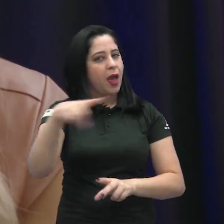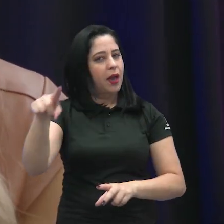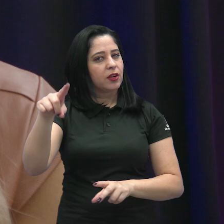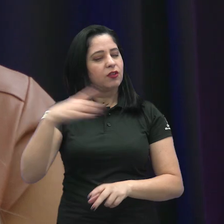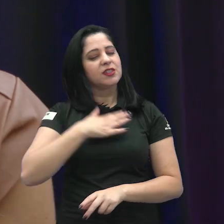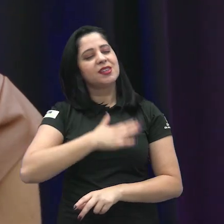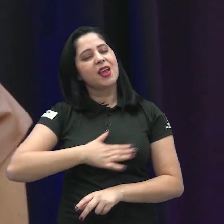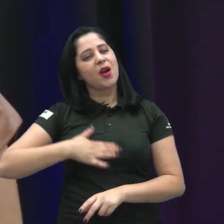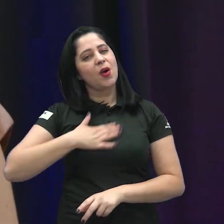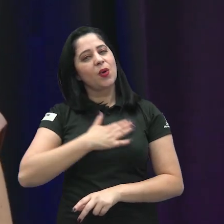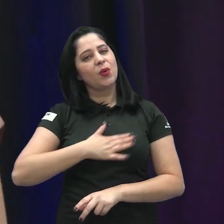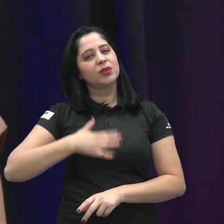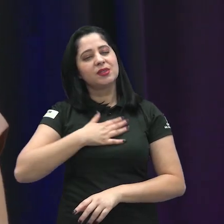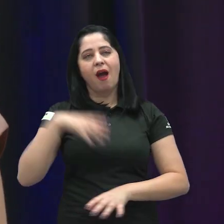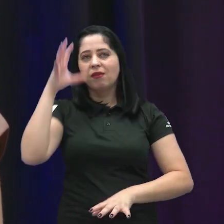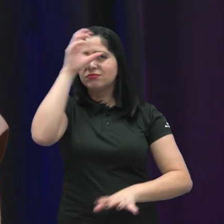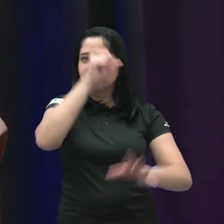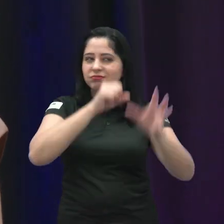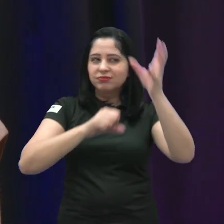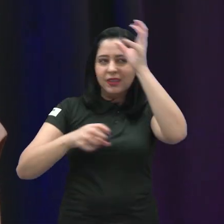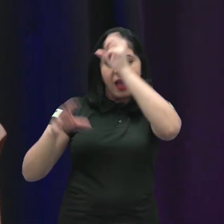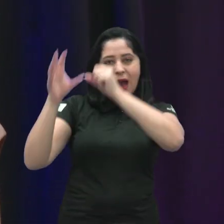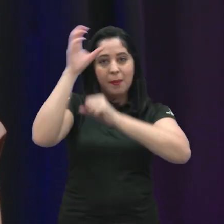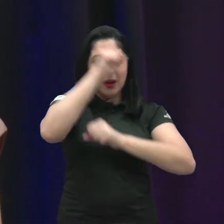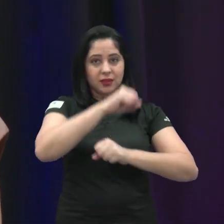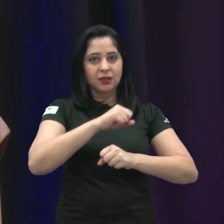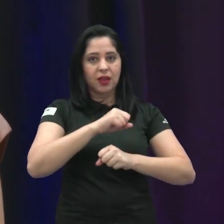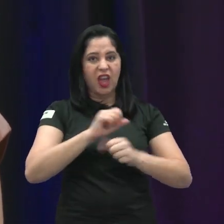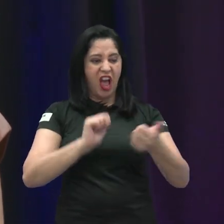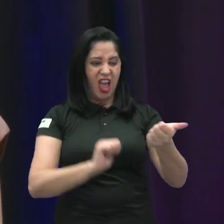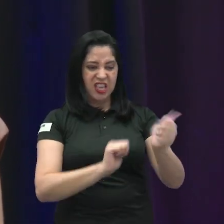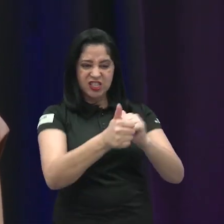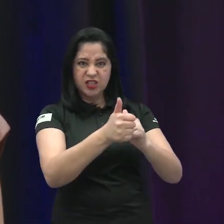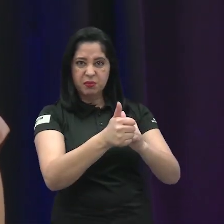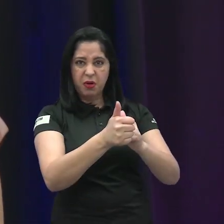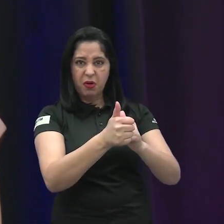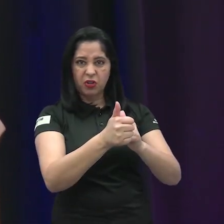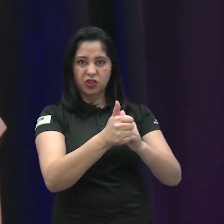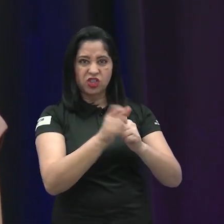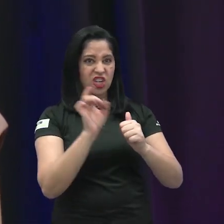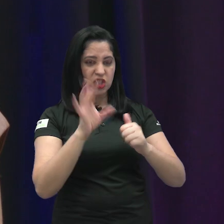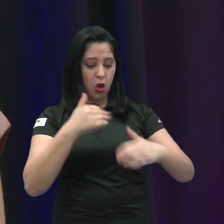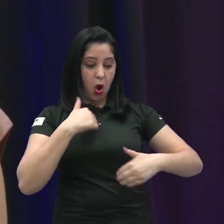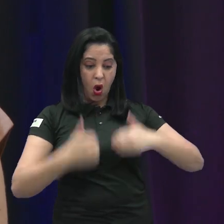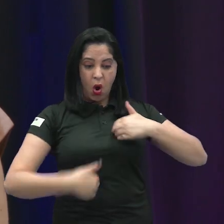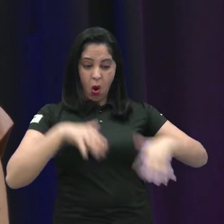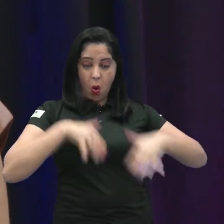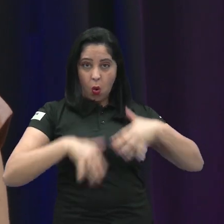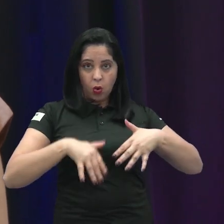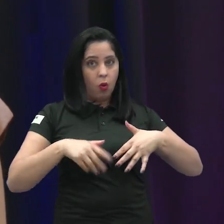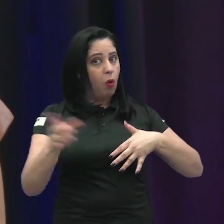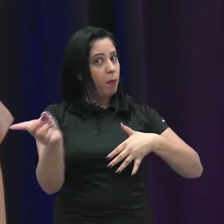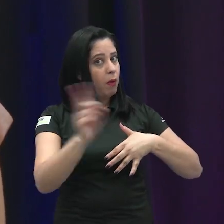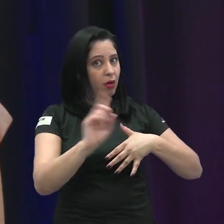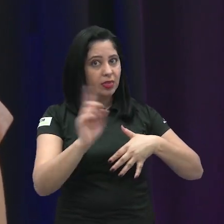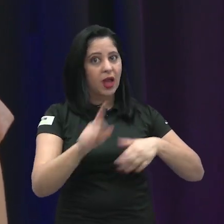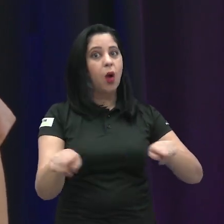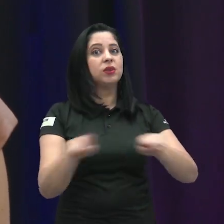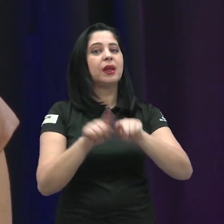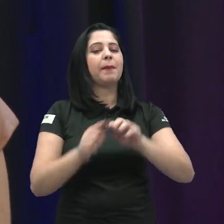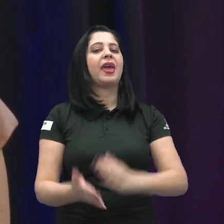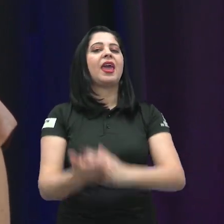se inspirado tanto quanto nós aqui no estúdio. E se lembre, o esporte não é apenas uma prática física, mas uma